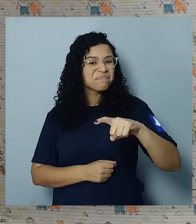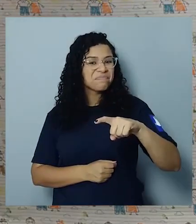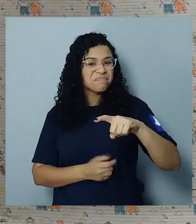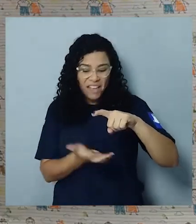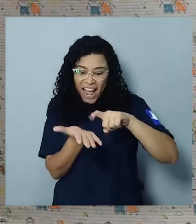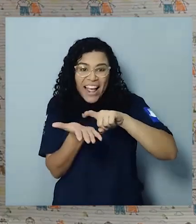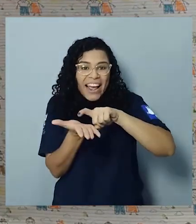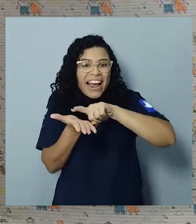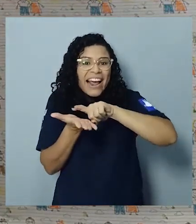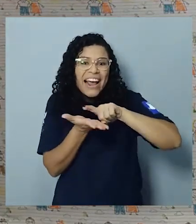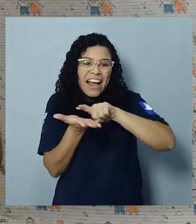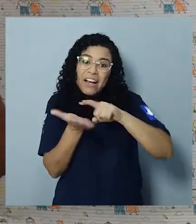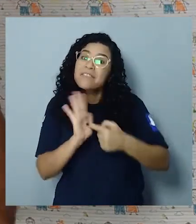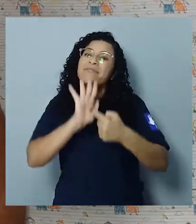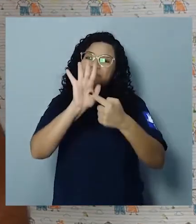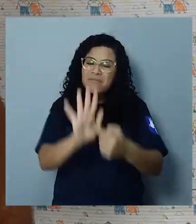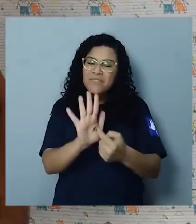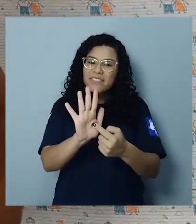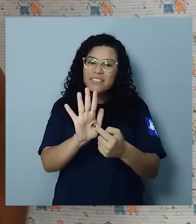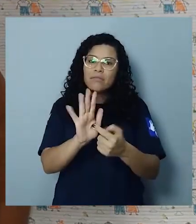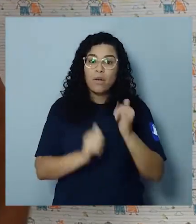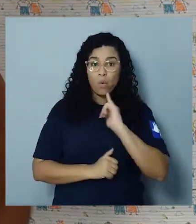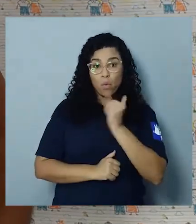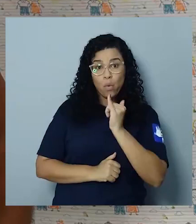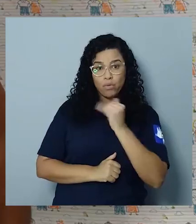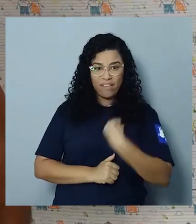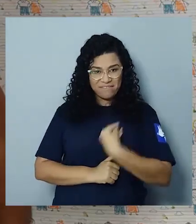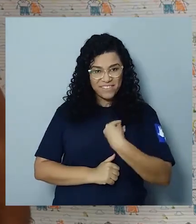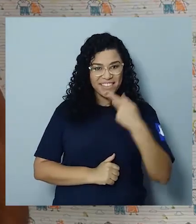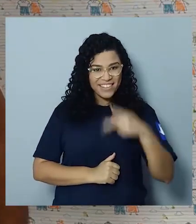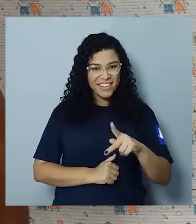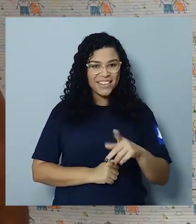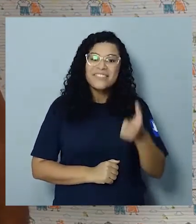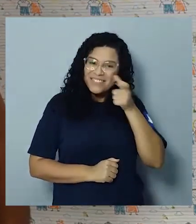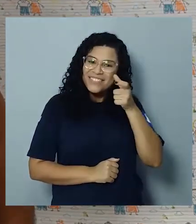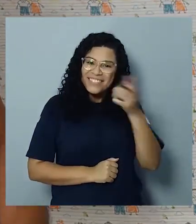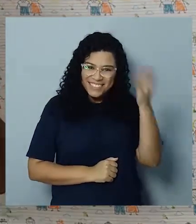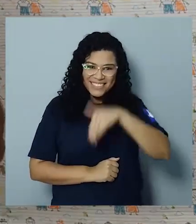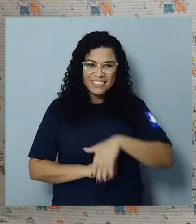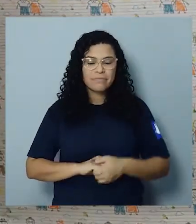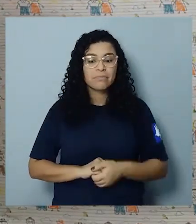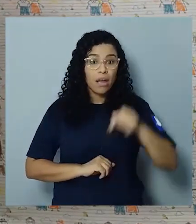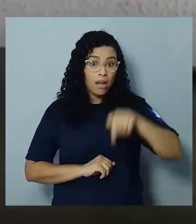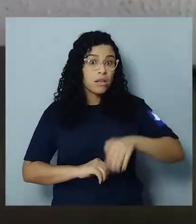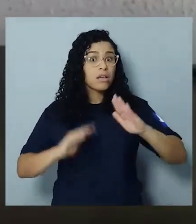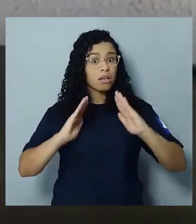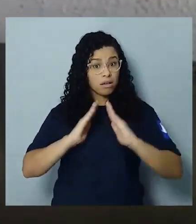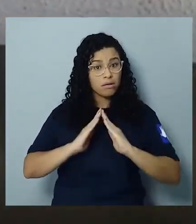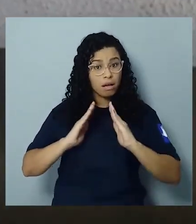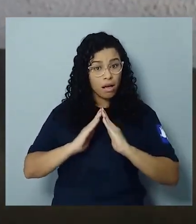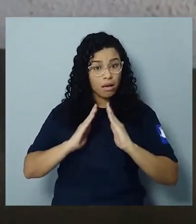botar da minhoca para vocês na mão dele que vai contar um pouquinho mais sobre a minhoca para gente vamos assistir